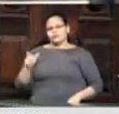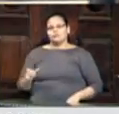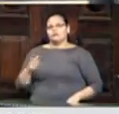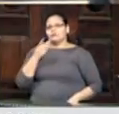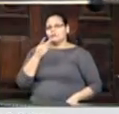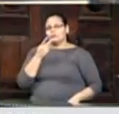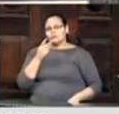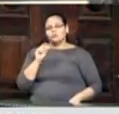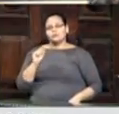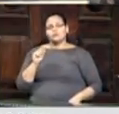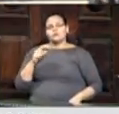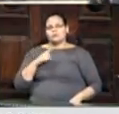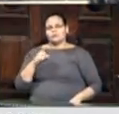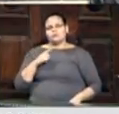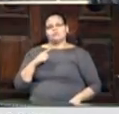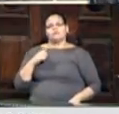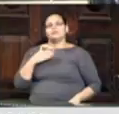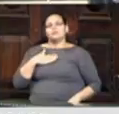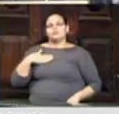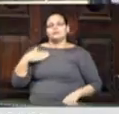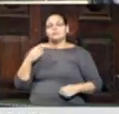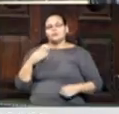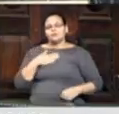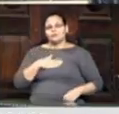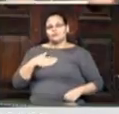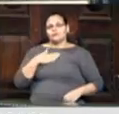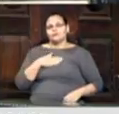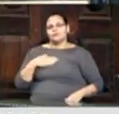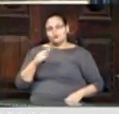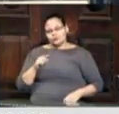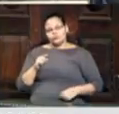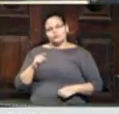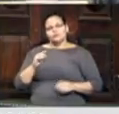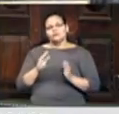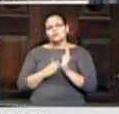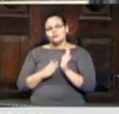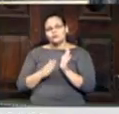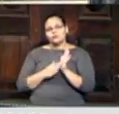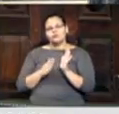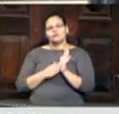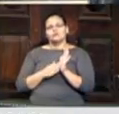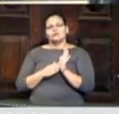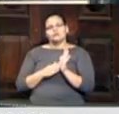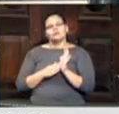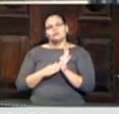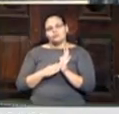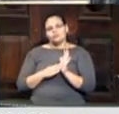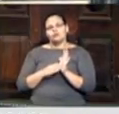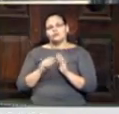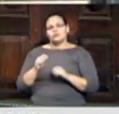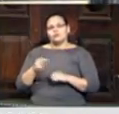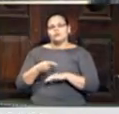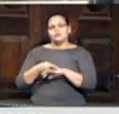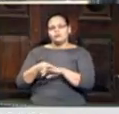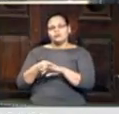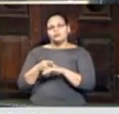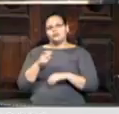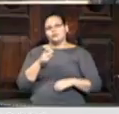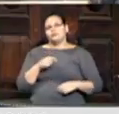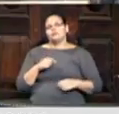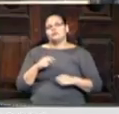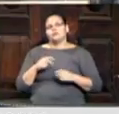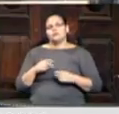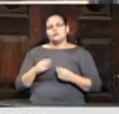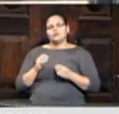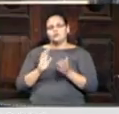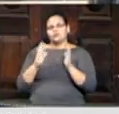dizer que tenho uma honra muito grande de ter feito a proposta de moção de congratulação